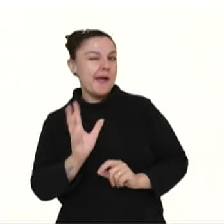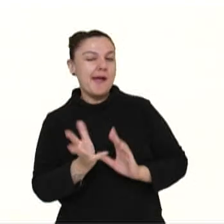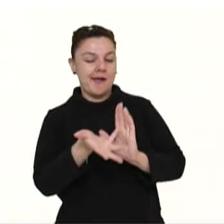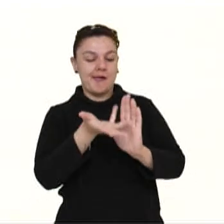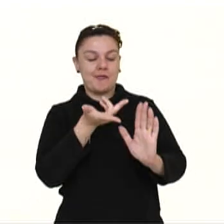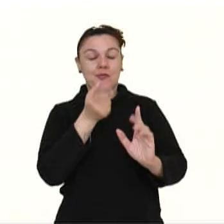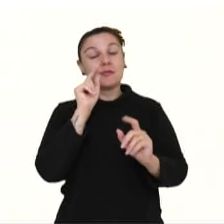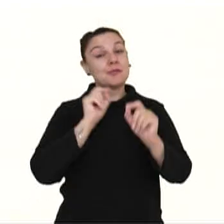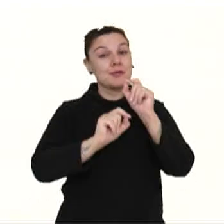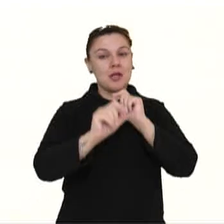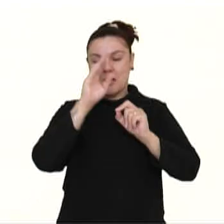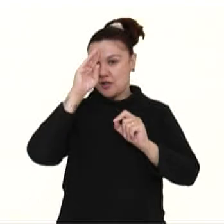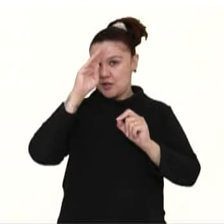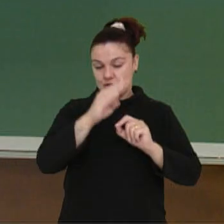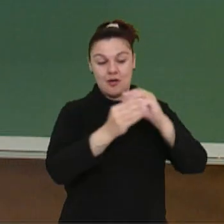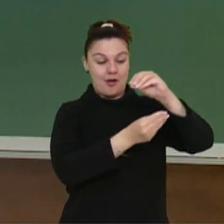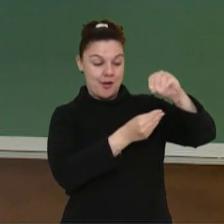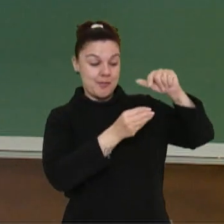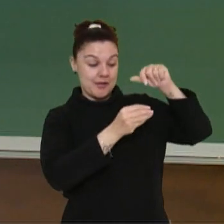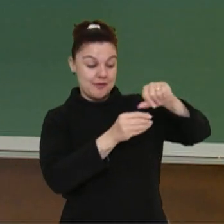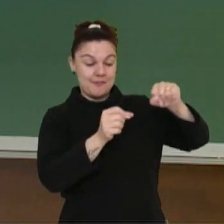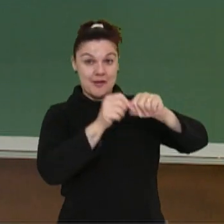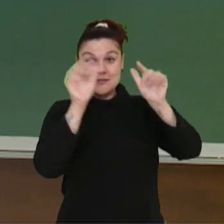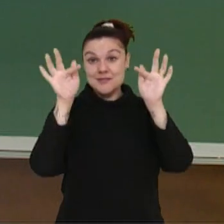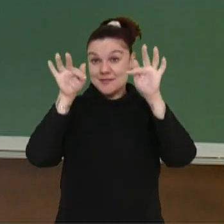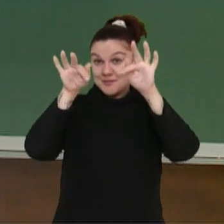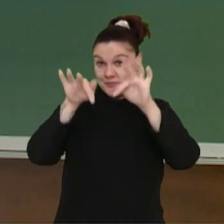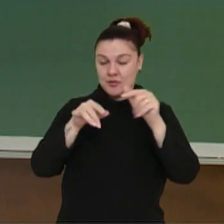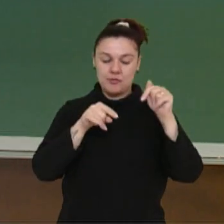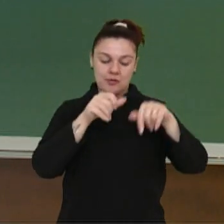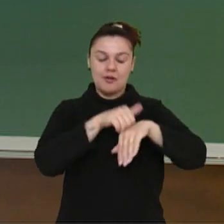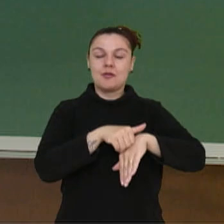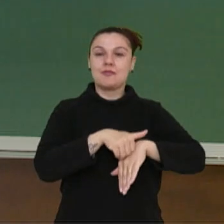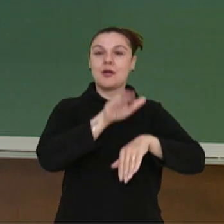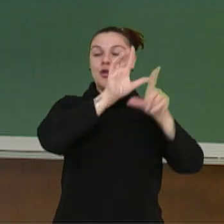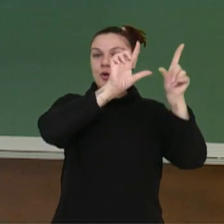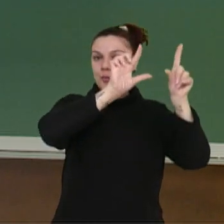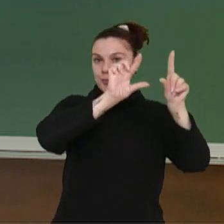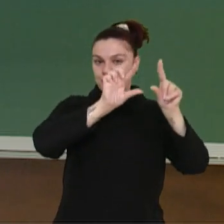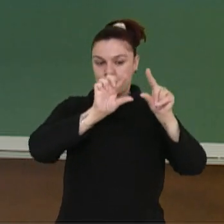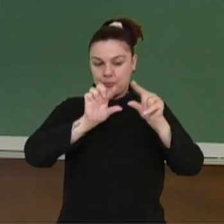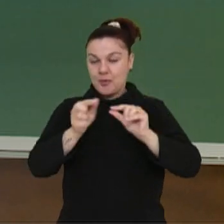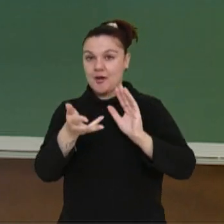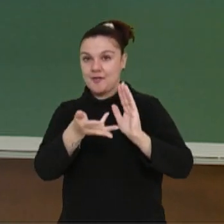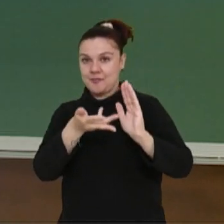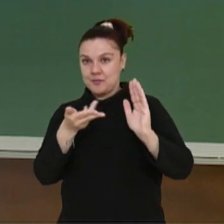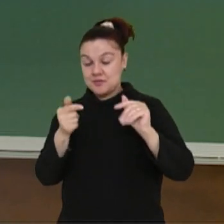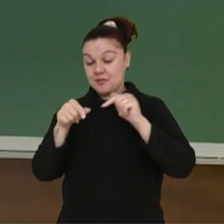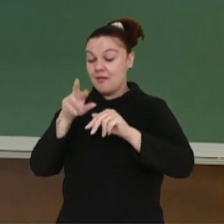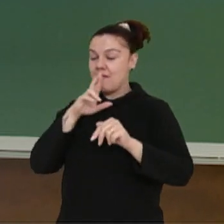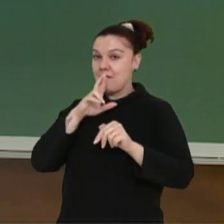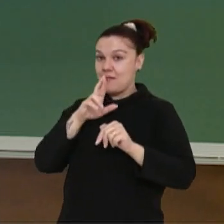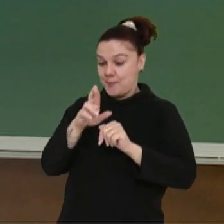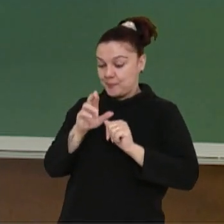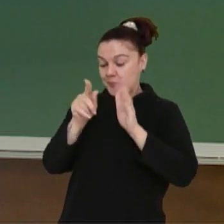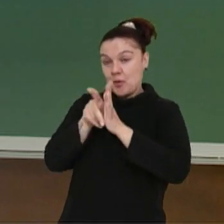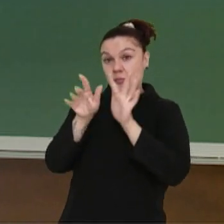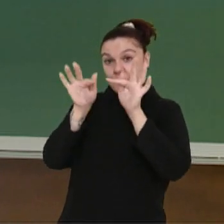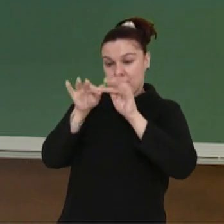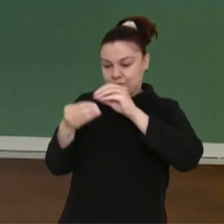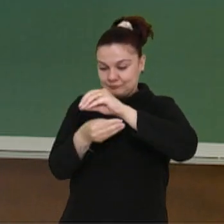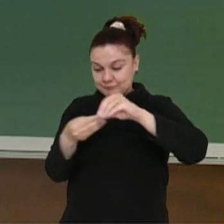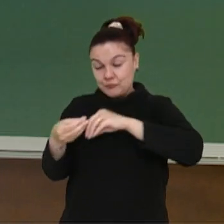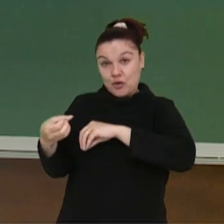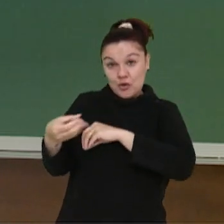reação direta é a dos reagentes formando os produtos, essa vai diminuindo com o tempo e os produtos para formarem os reagentes